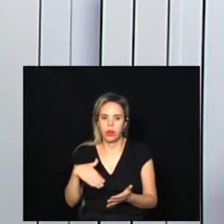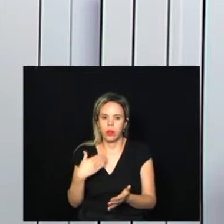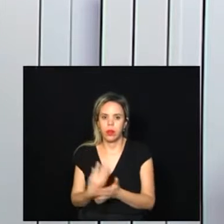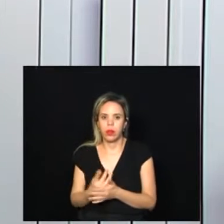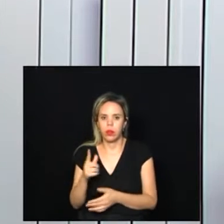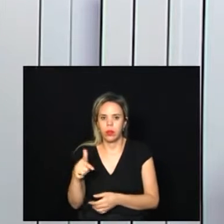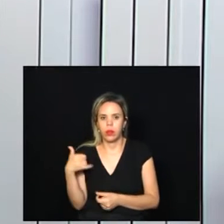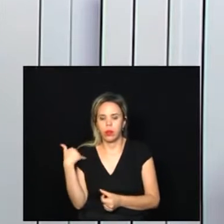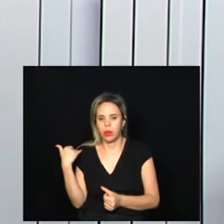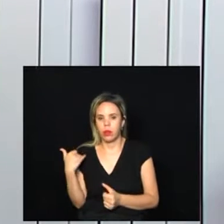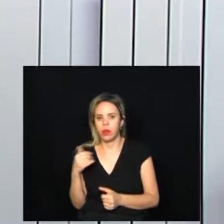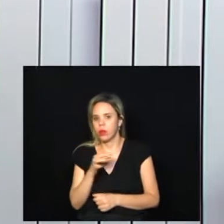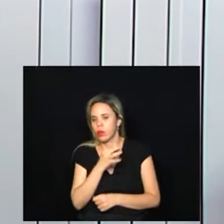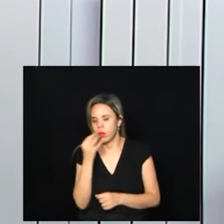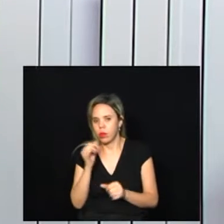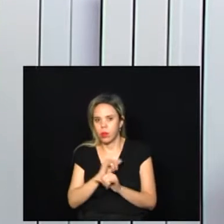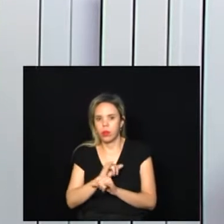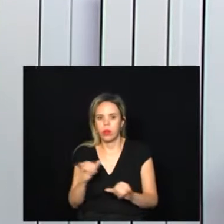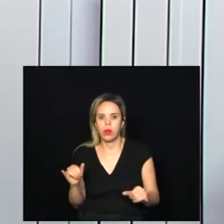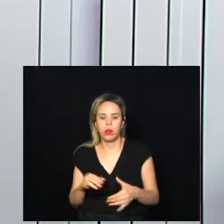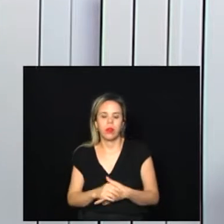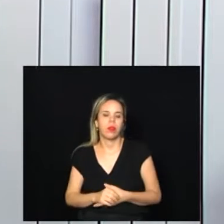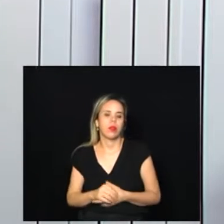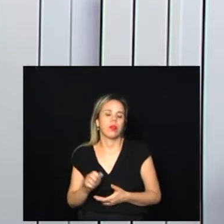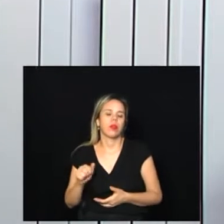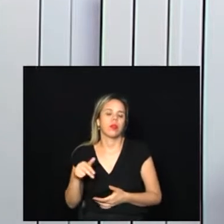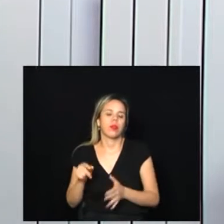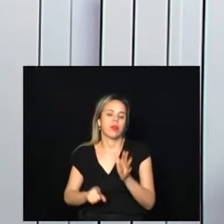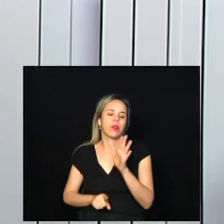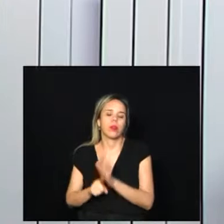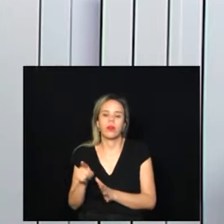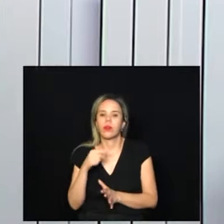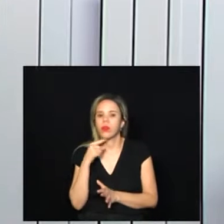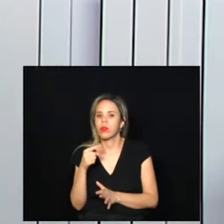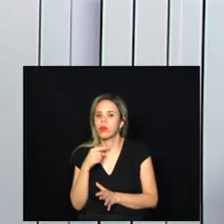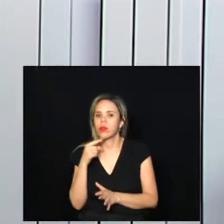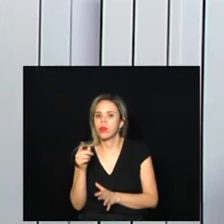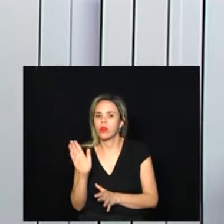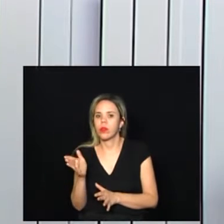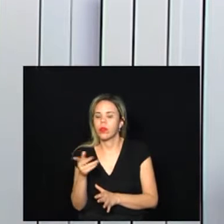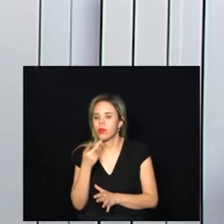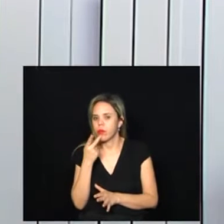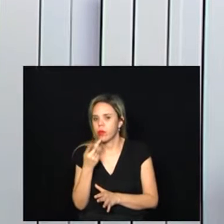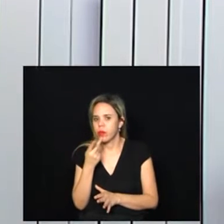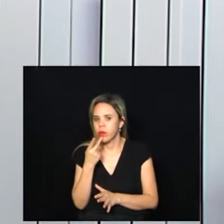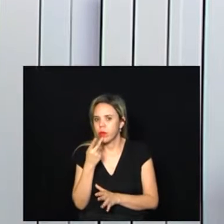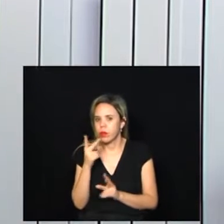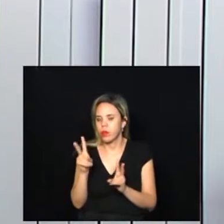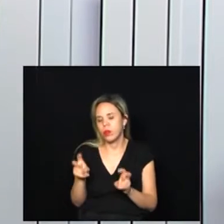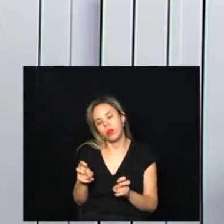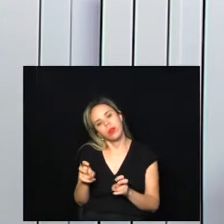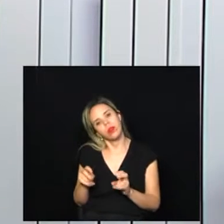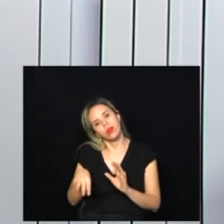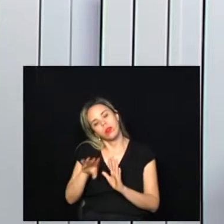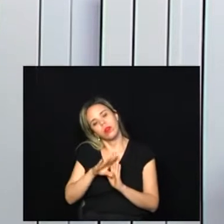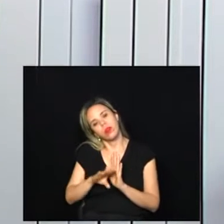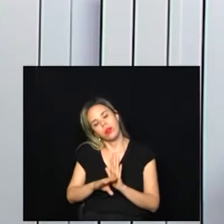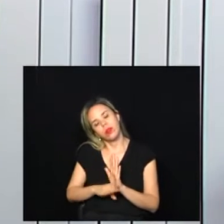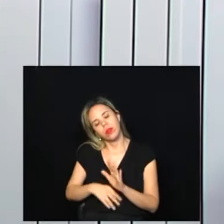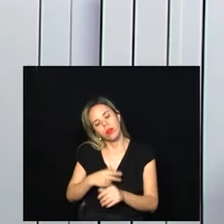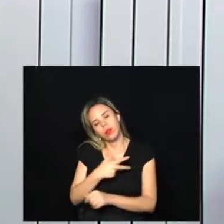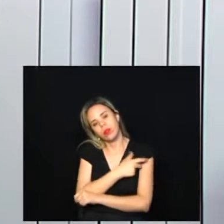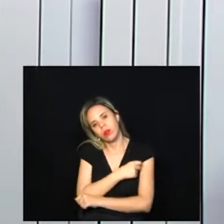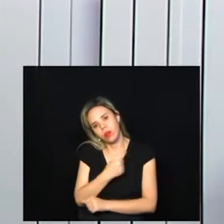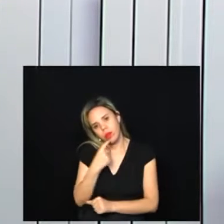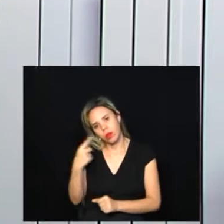17 anos, o que é uma ótima notícia. Ana Cecília, eu tenho um questionamento, já que a gente está falando sobre essa programação de vacina